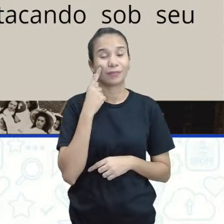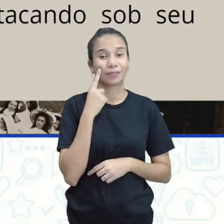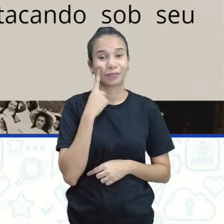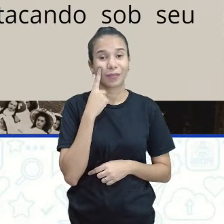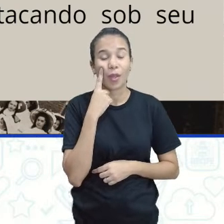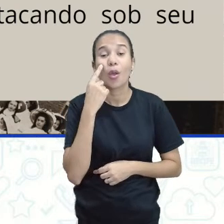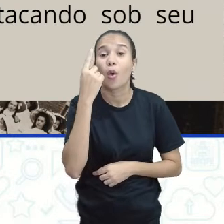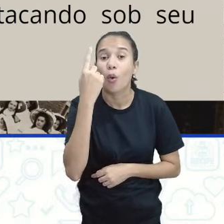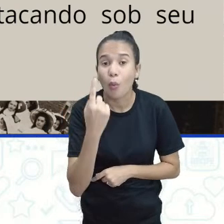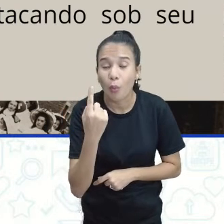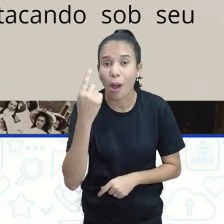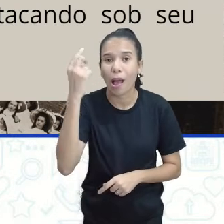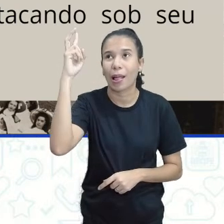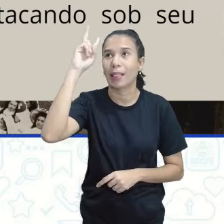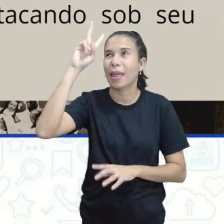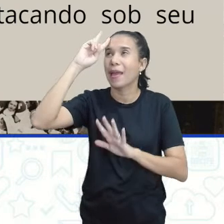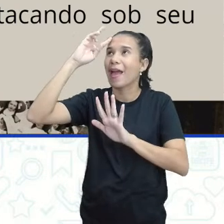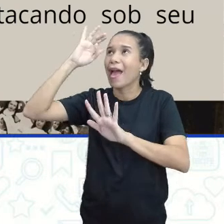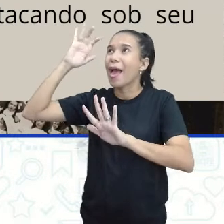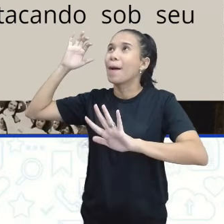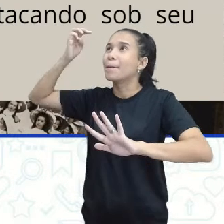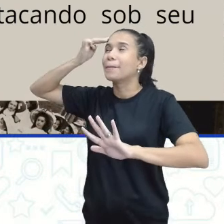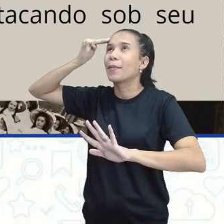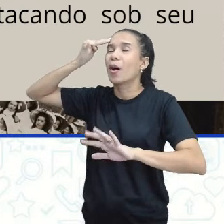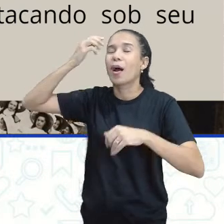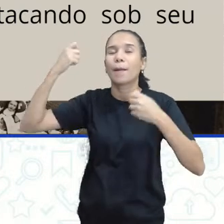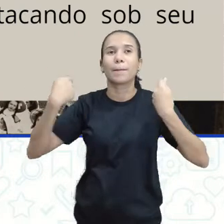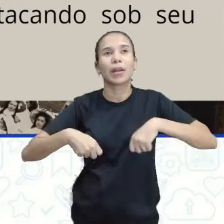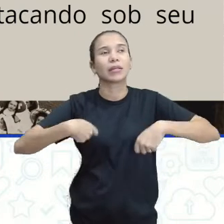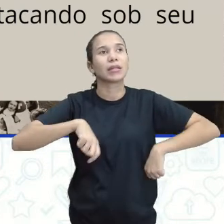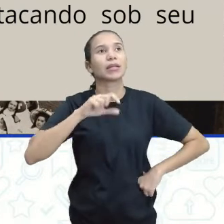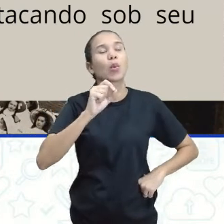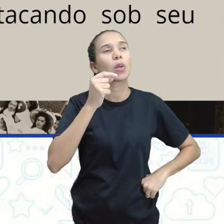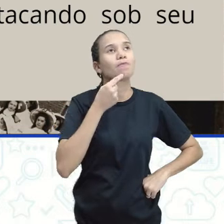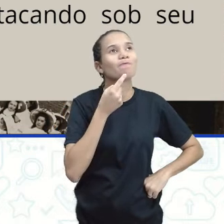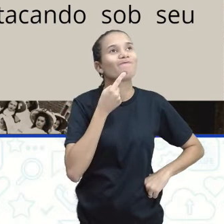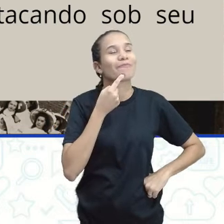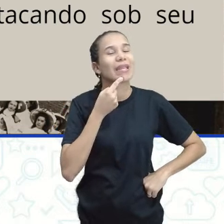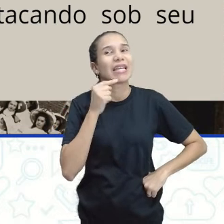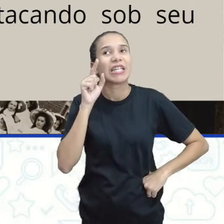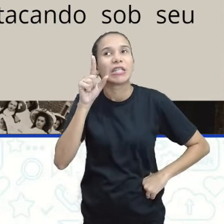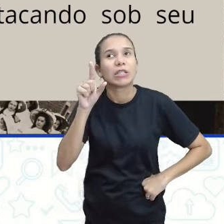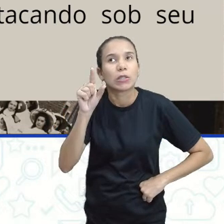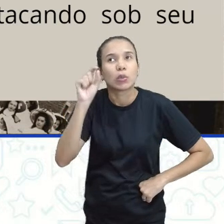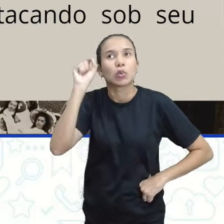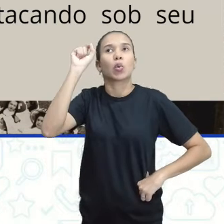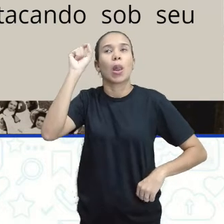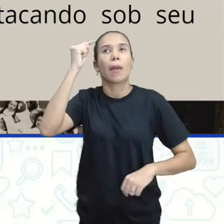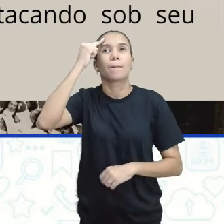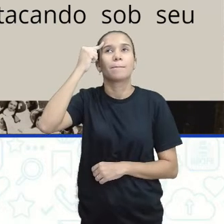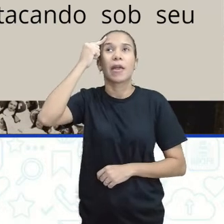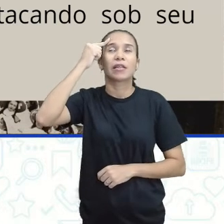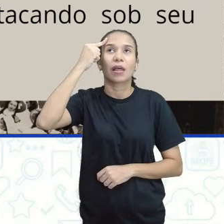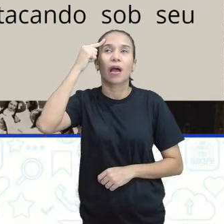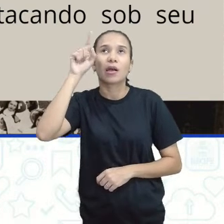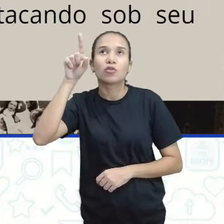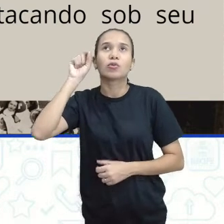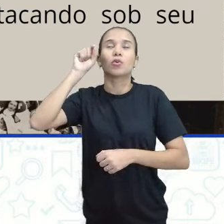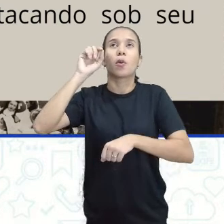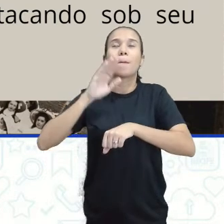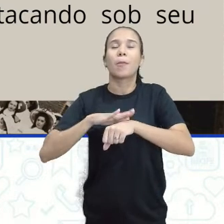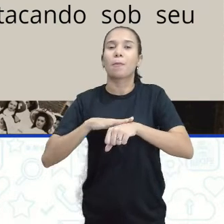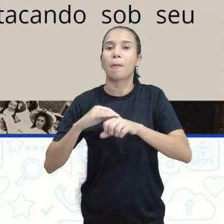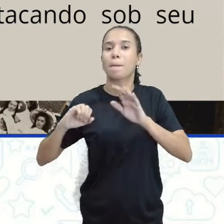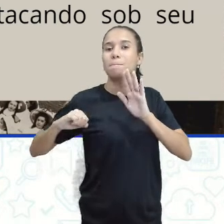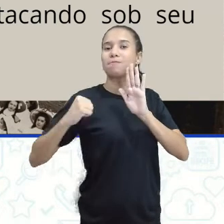uma lembrança. Então, a pessoa vai precisar fazer o quê? O trabalho de pensar em um fato marcante. Quando